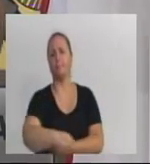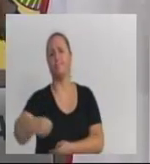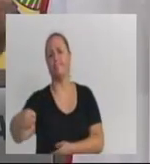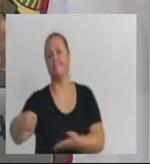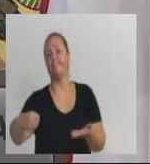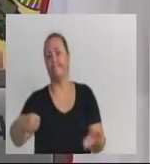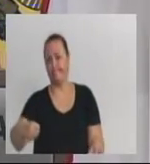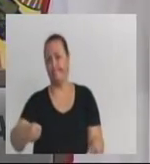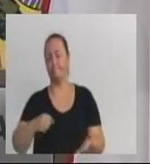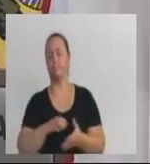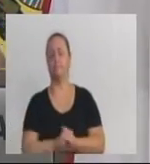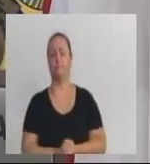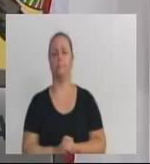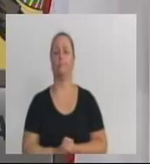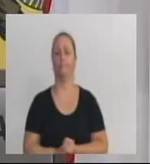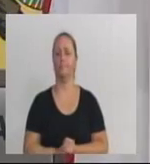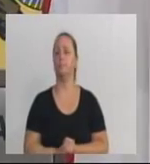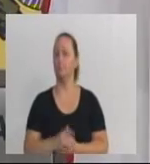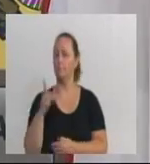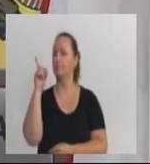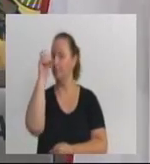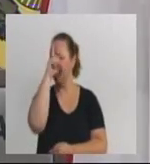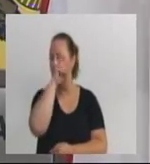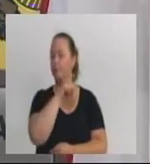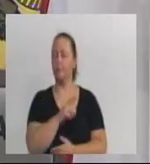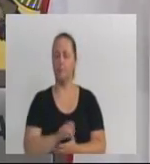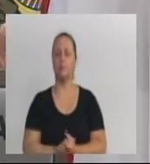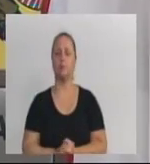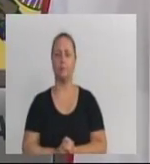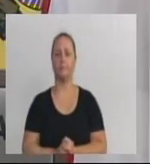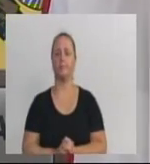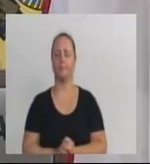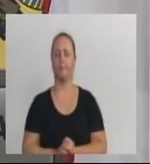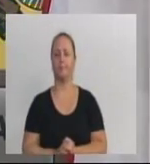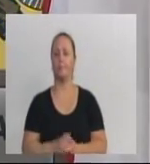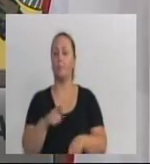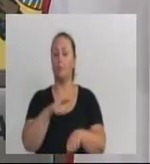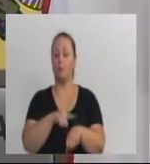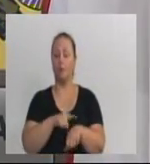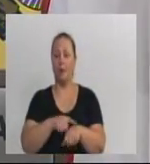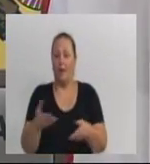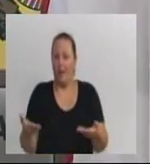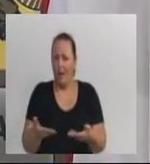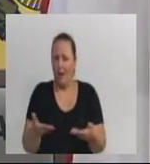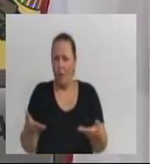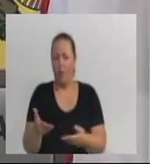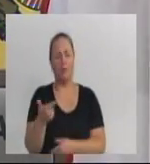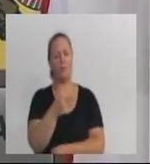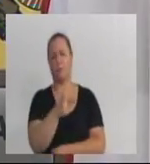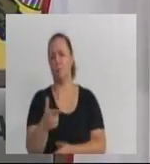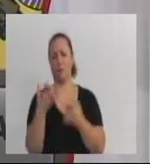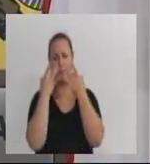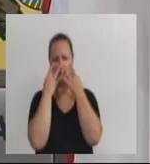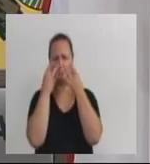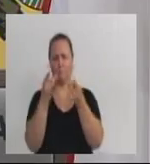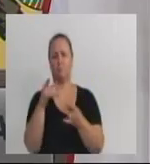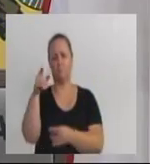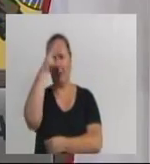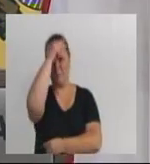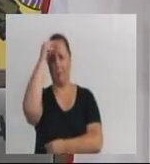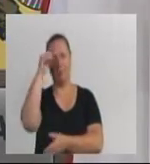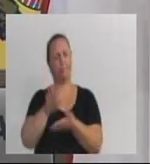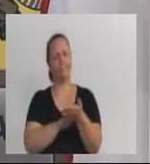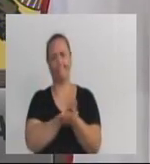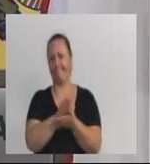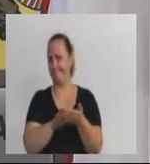restos do incêndio, e aí fica realmente difícil. E não tem, nesse momento, nessa hora, a atenção do poder público. Então, assim,